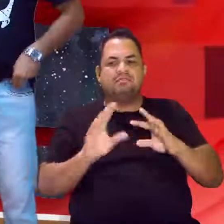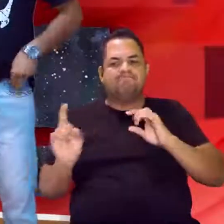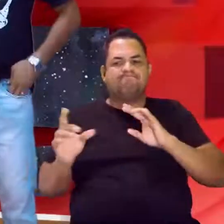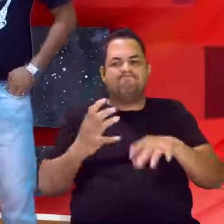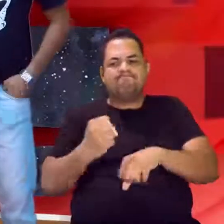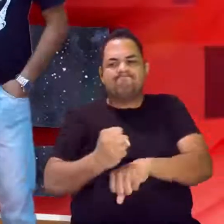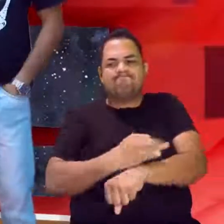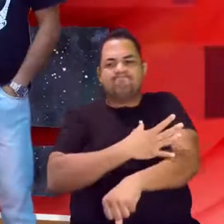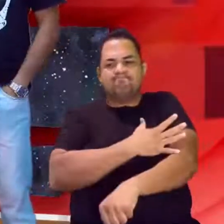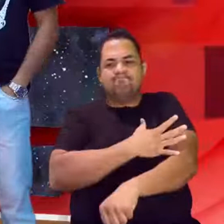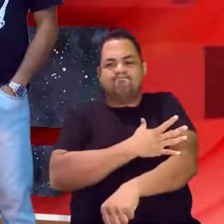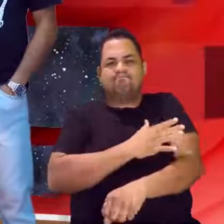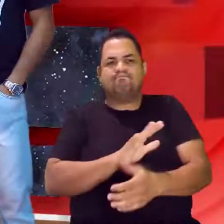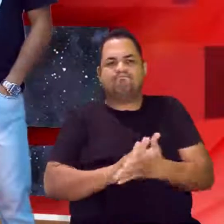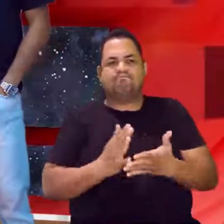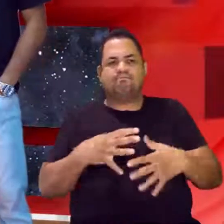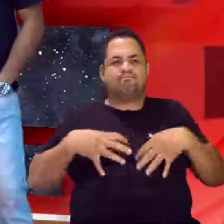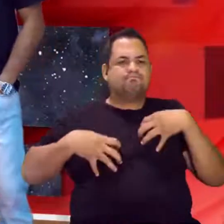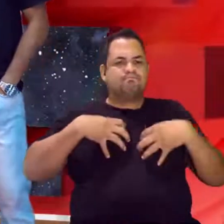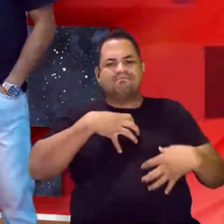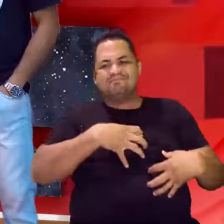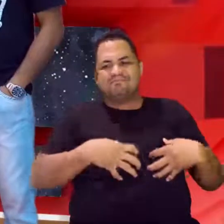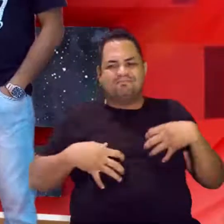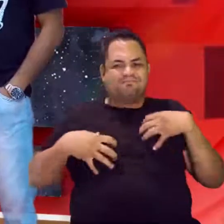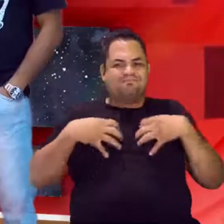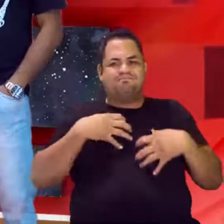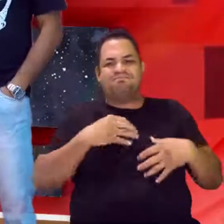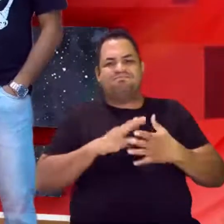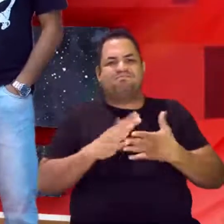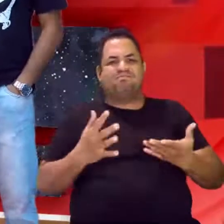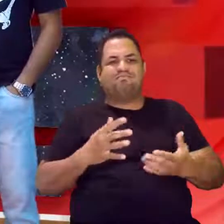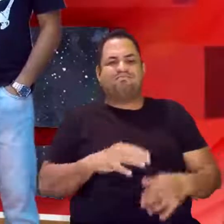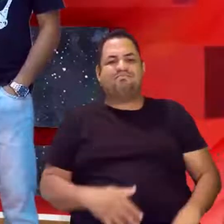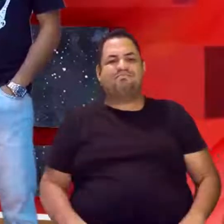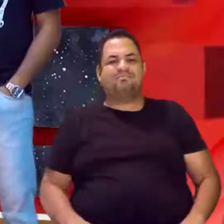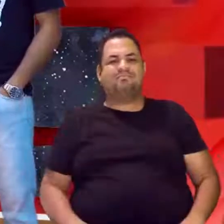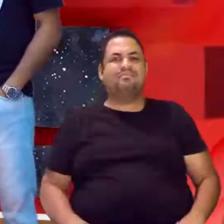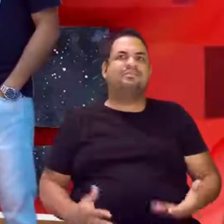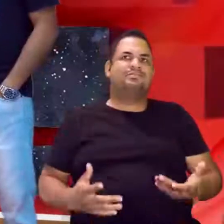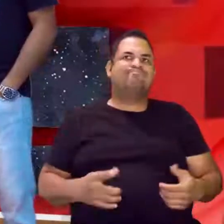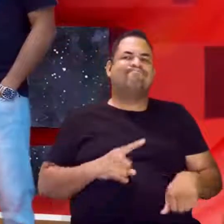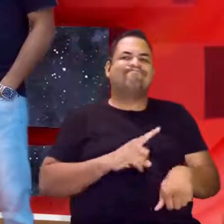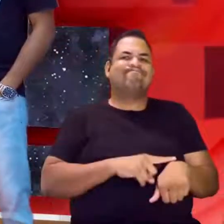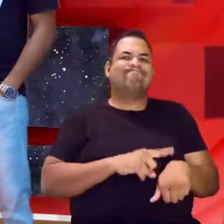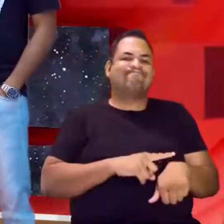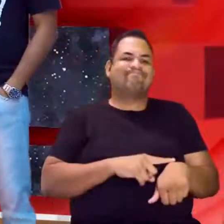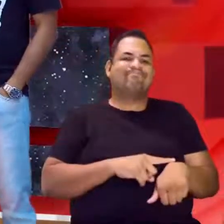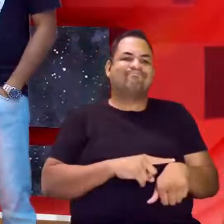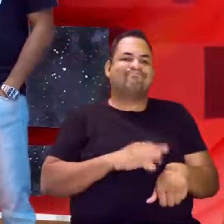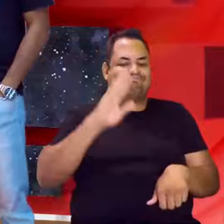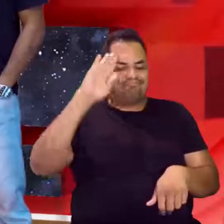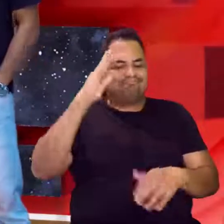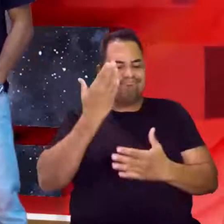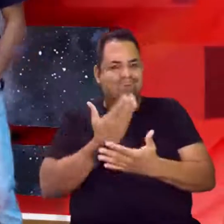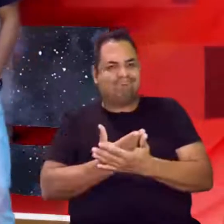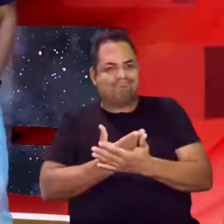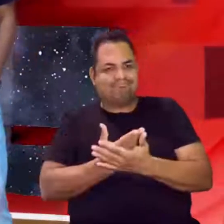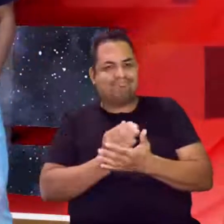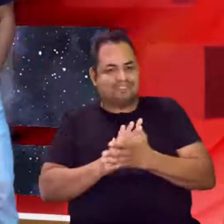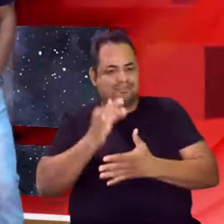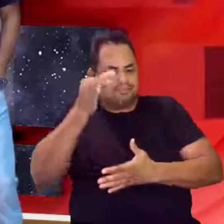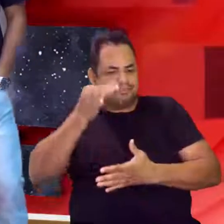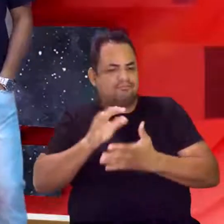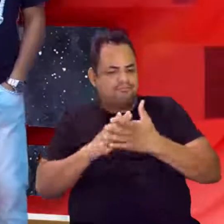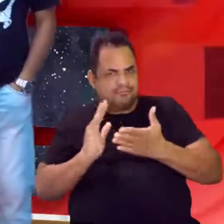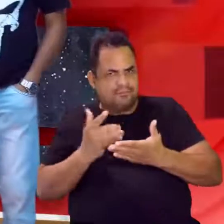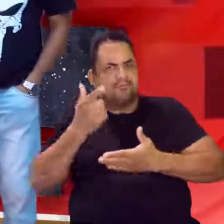período aí, ele marca como uma ansiedade e mudanças de humor. Então, ora você tá acreditando naquilo que vai dar certo,